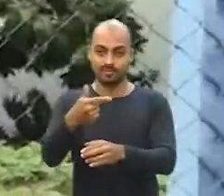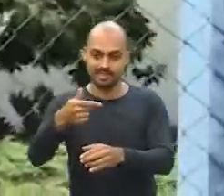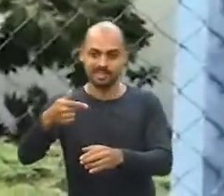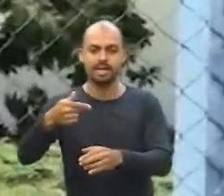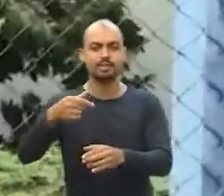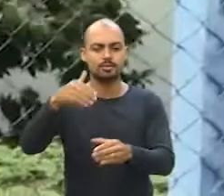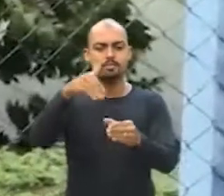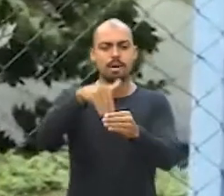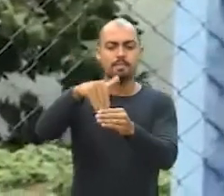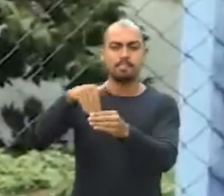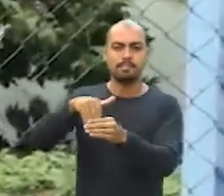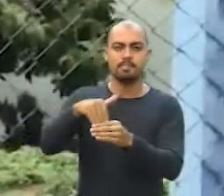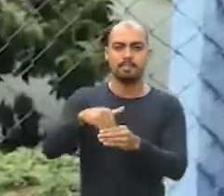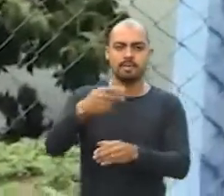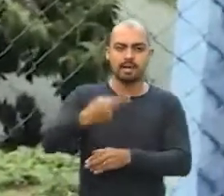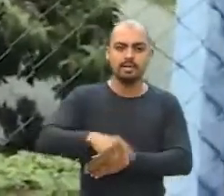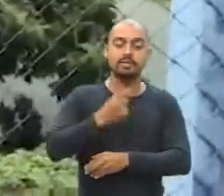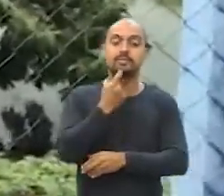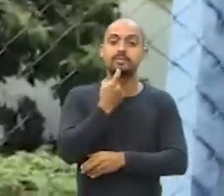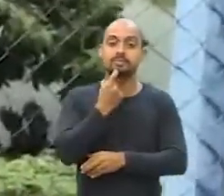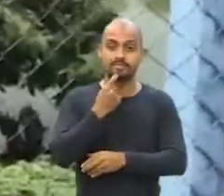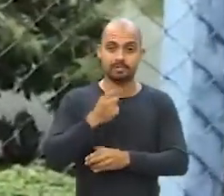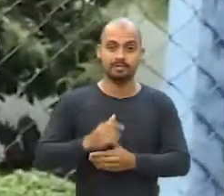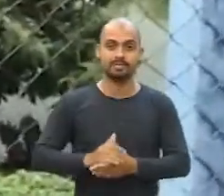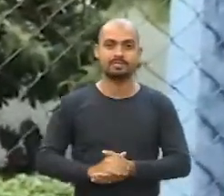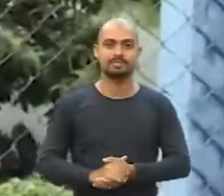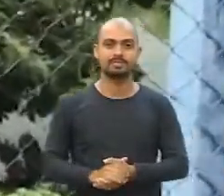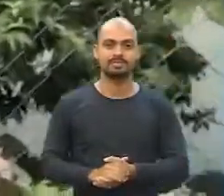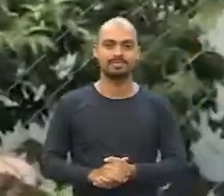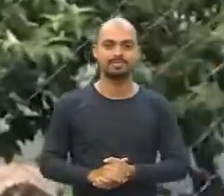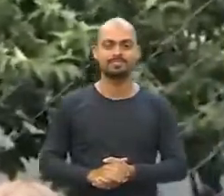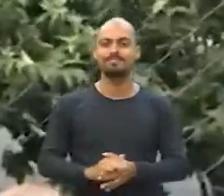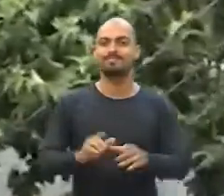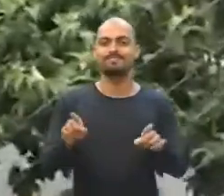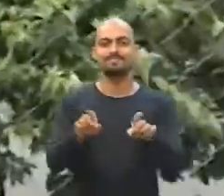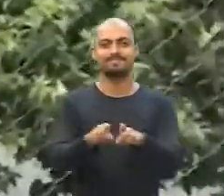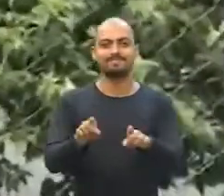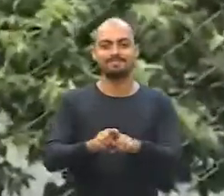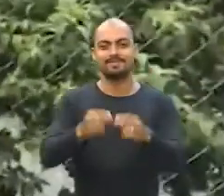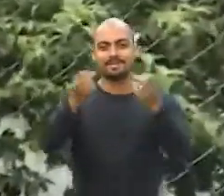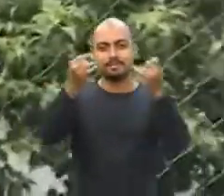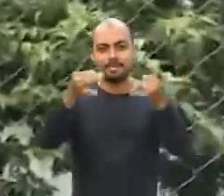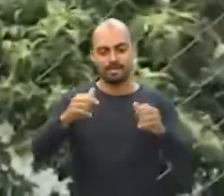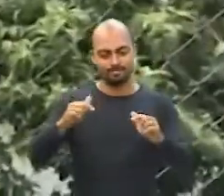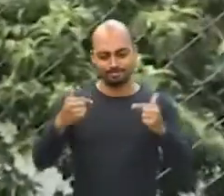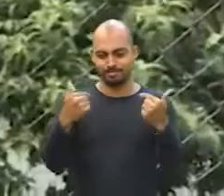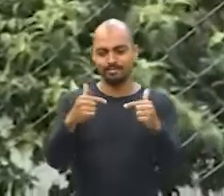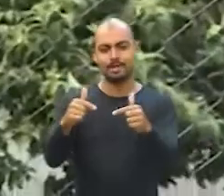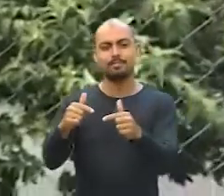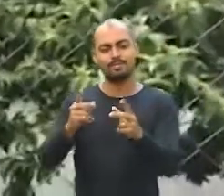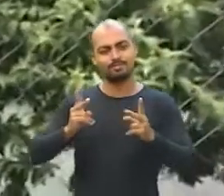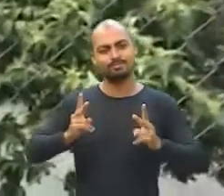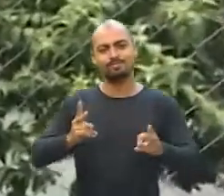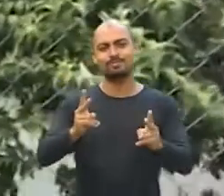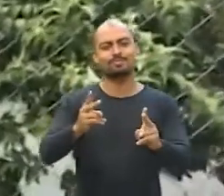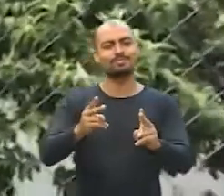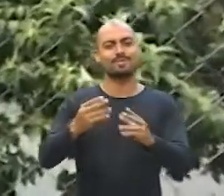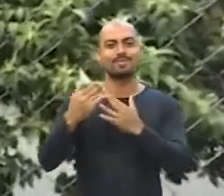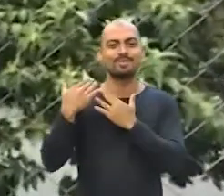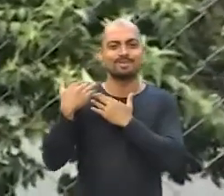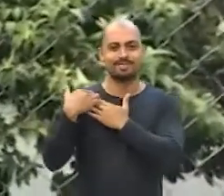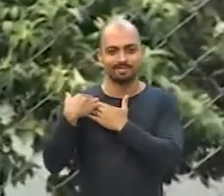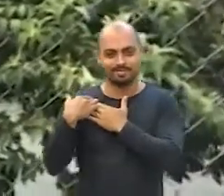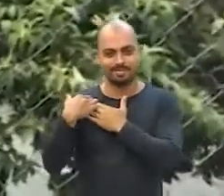4.127 votos obtidos nas urnas na cidade de Campinas e dizer que vamos continuar o trabalho com um